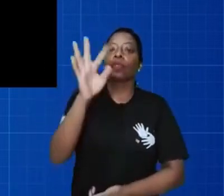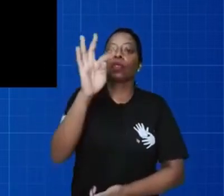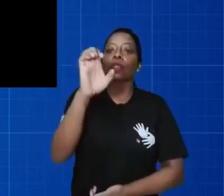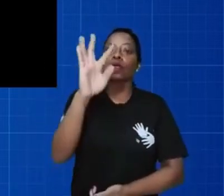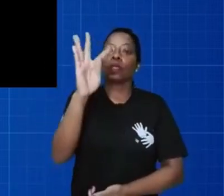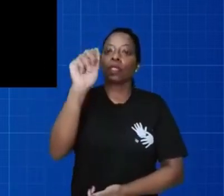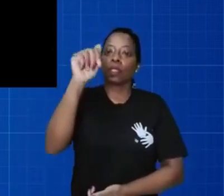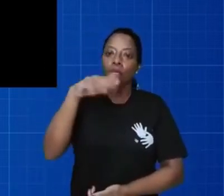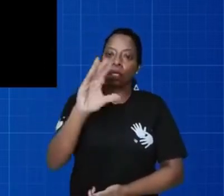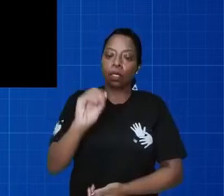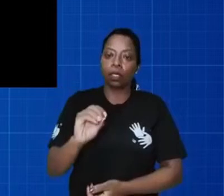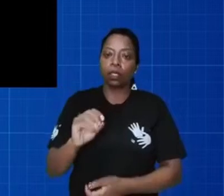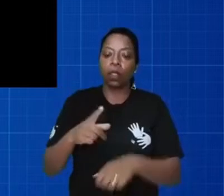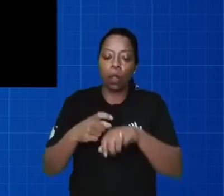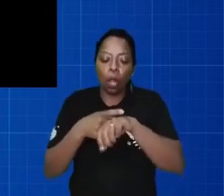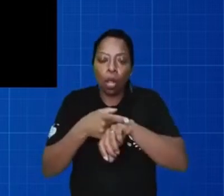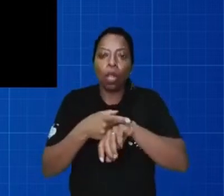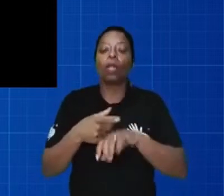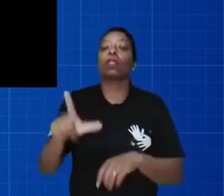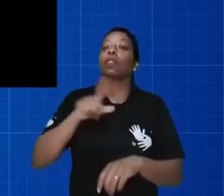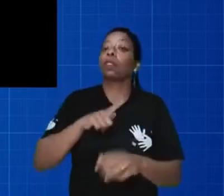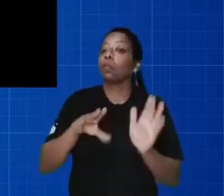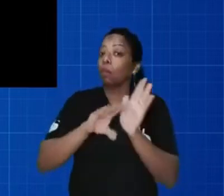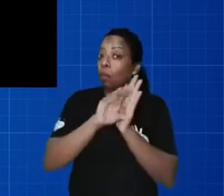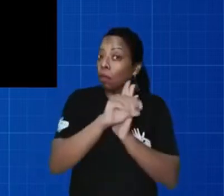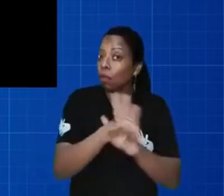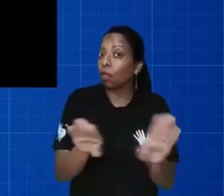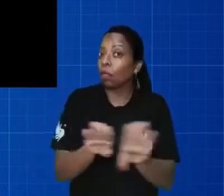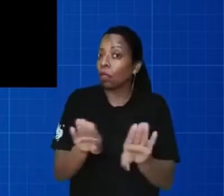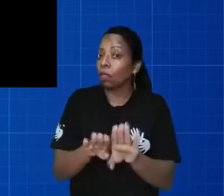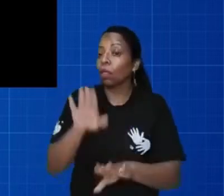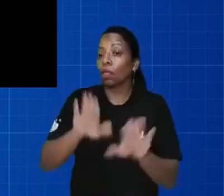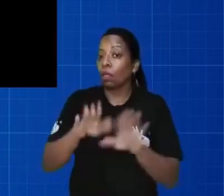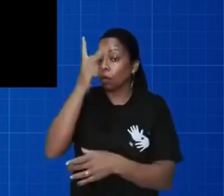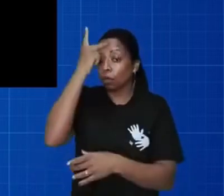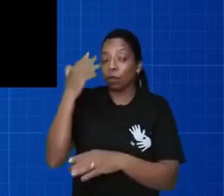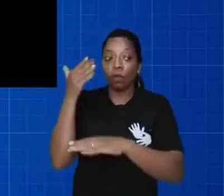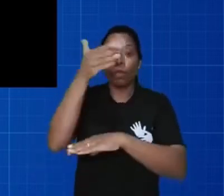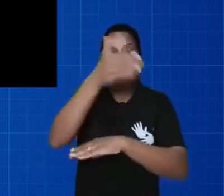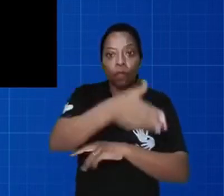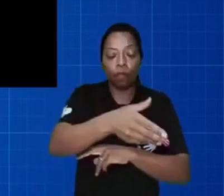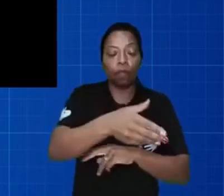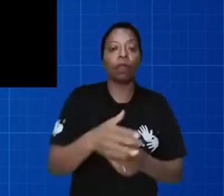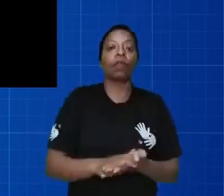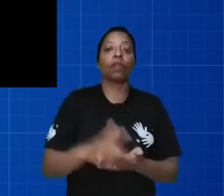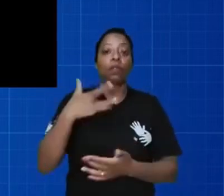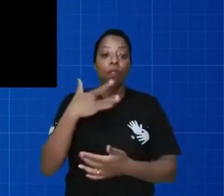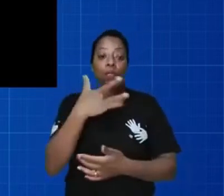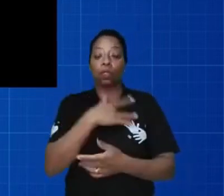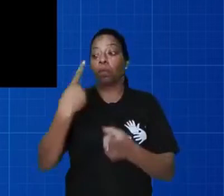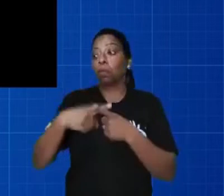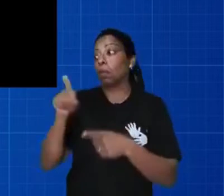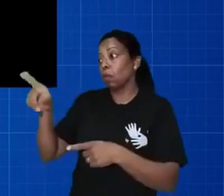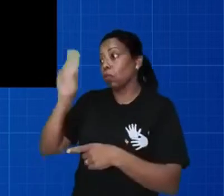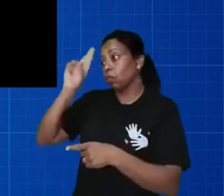pessoas procuram a unidade de saúde ou quando o patrão pede a carteirinha de vacina, que tem que estar em dia, ou quando pisam num